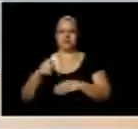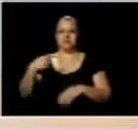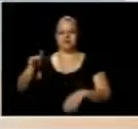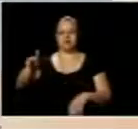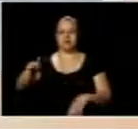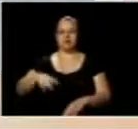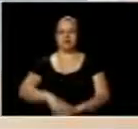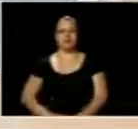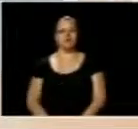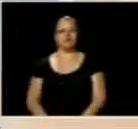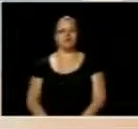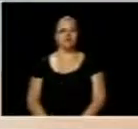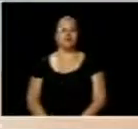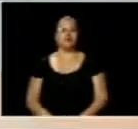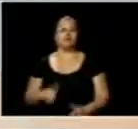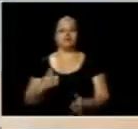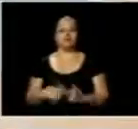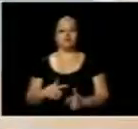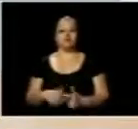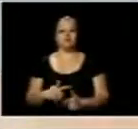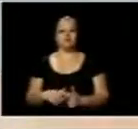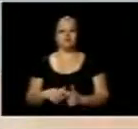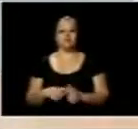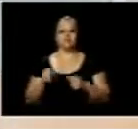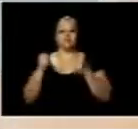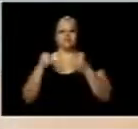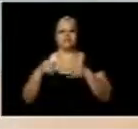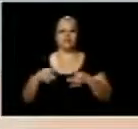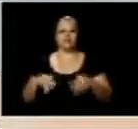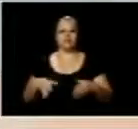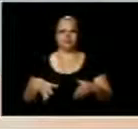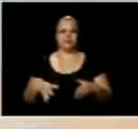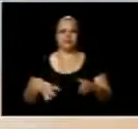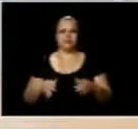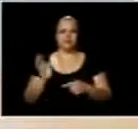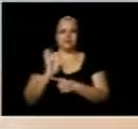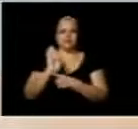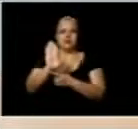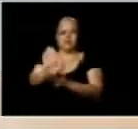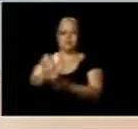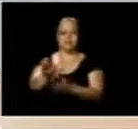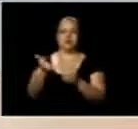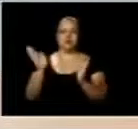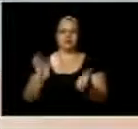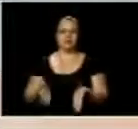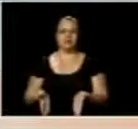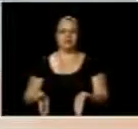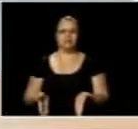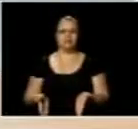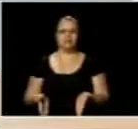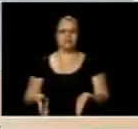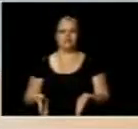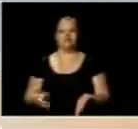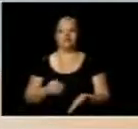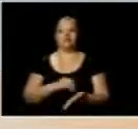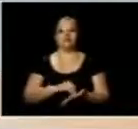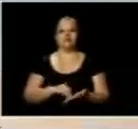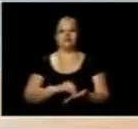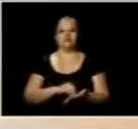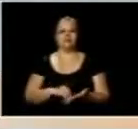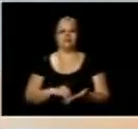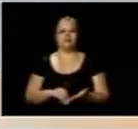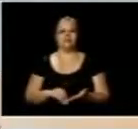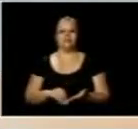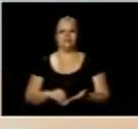porque os indícios foram colocados aqui, já coloca a secretária em uma situação complicada.